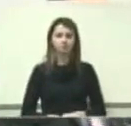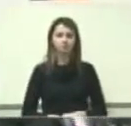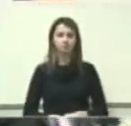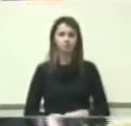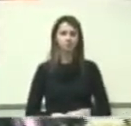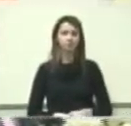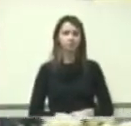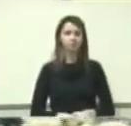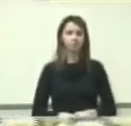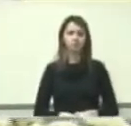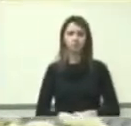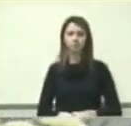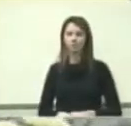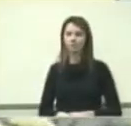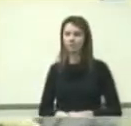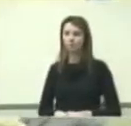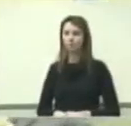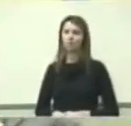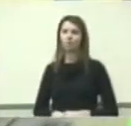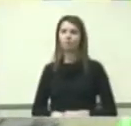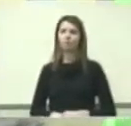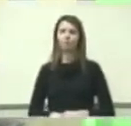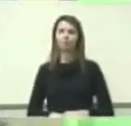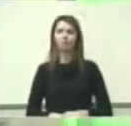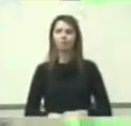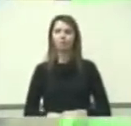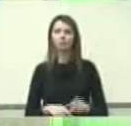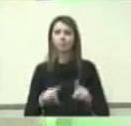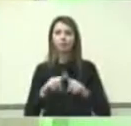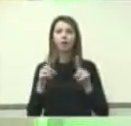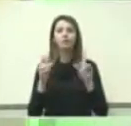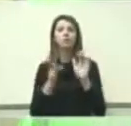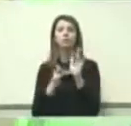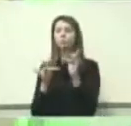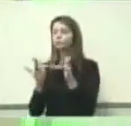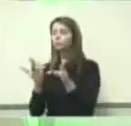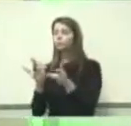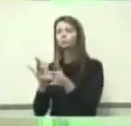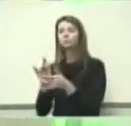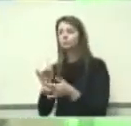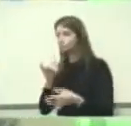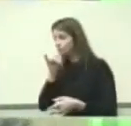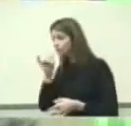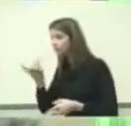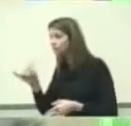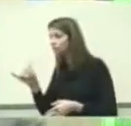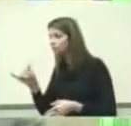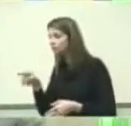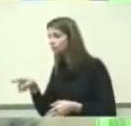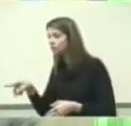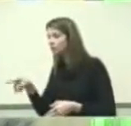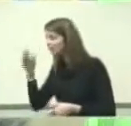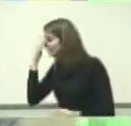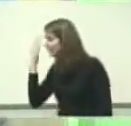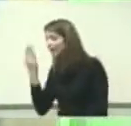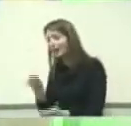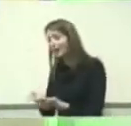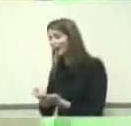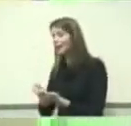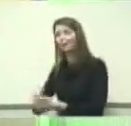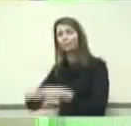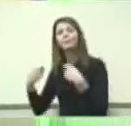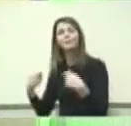aleluia mas Jesus disse Pedro não seja Credo mais